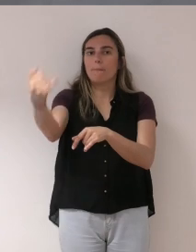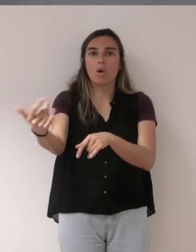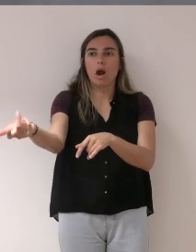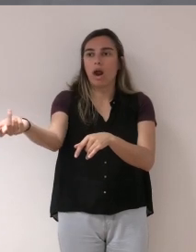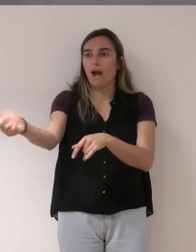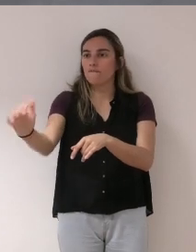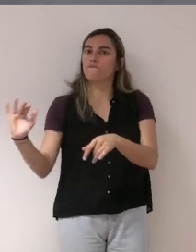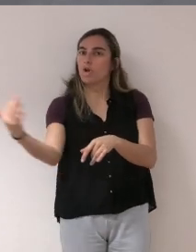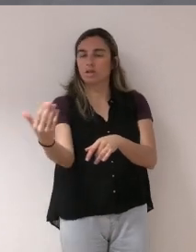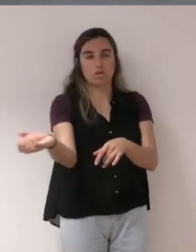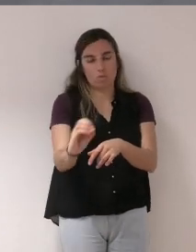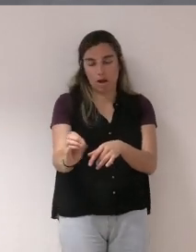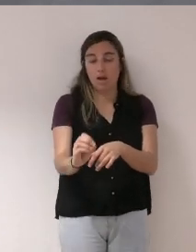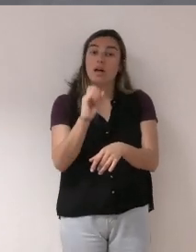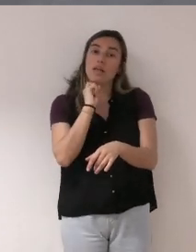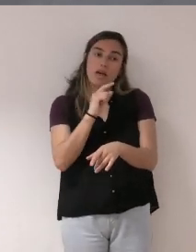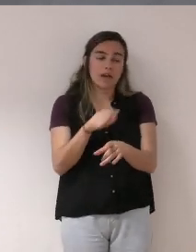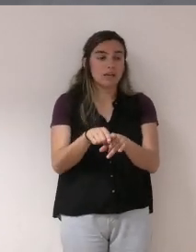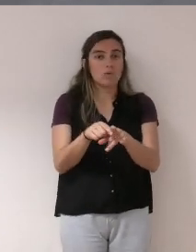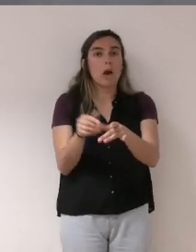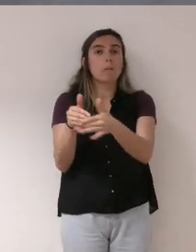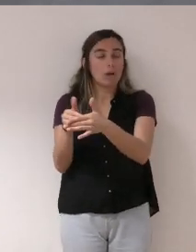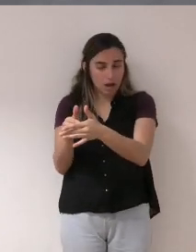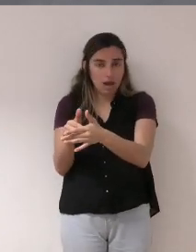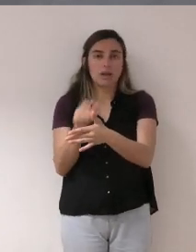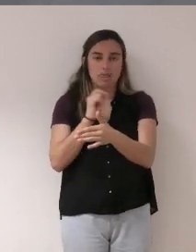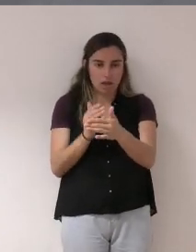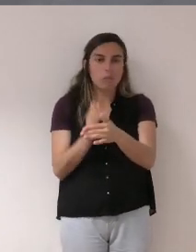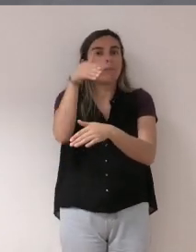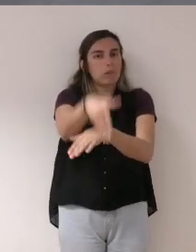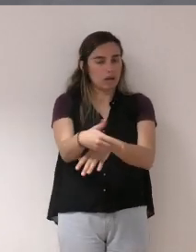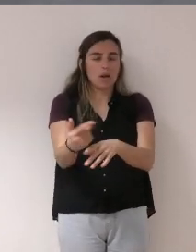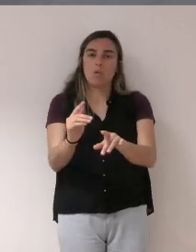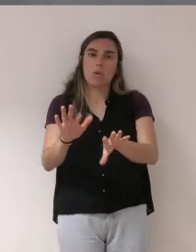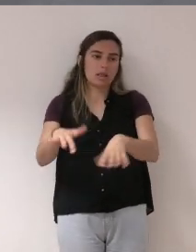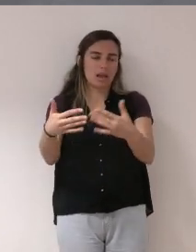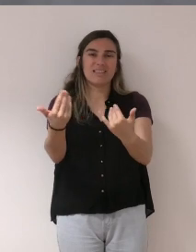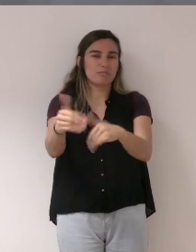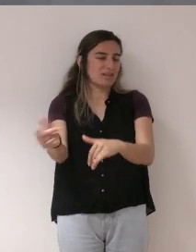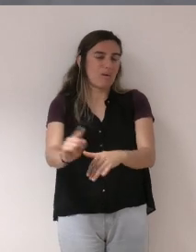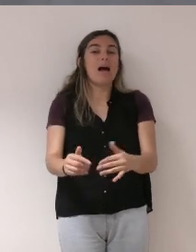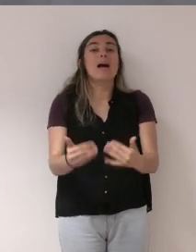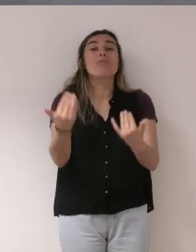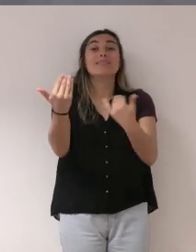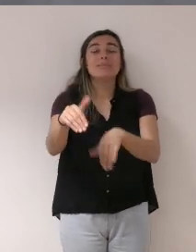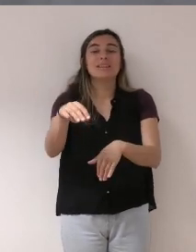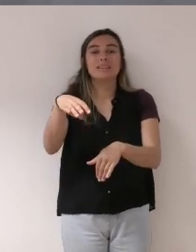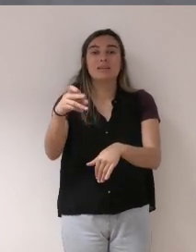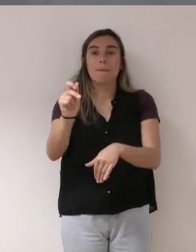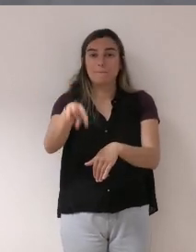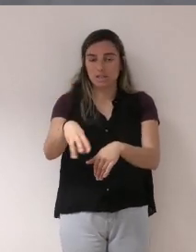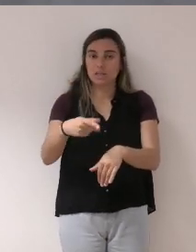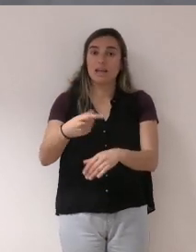diante do qual é possível erguer uma barreira ou diante do qual é possível atravessar uma qualquer fronteira. As margens são aquilo